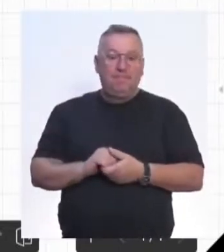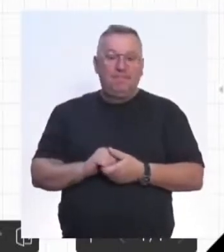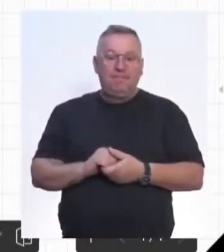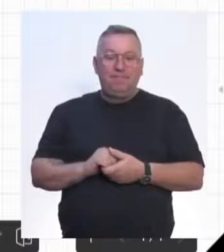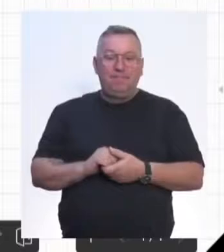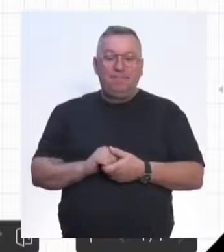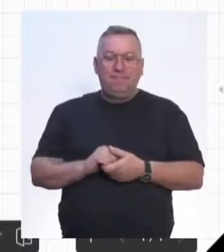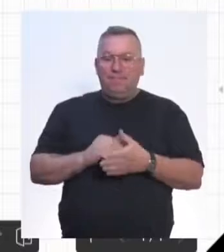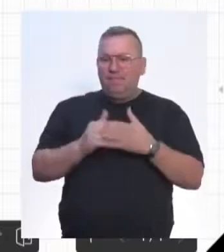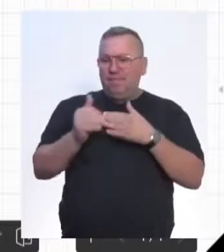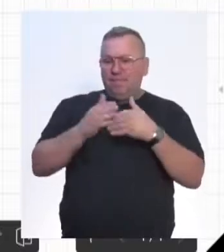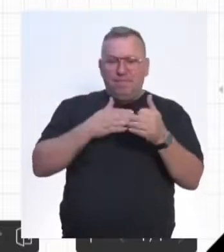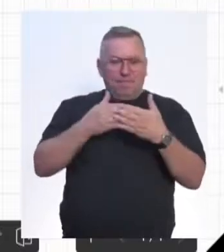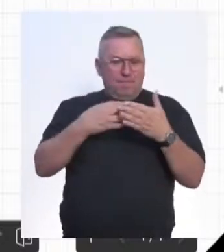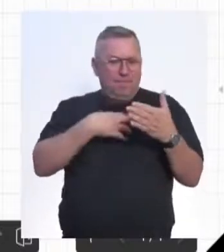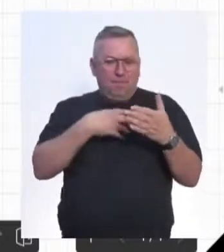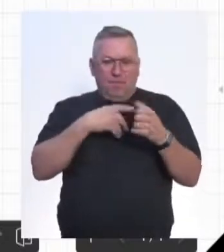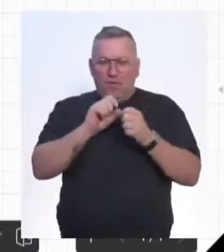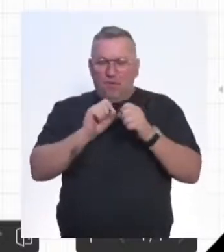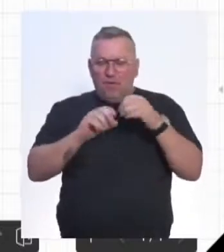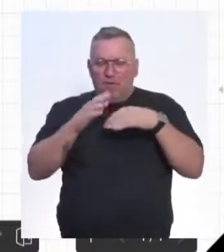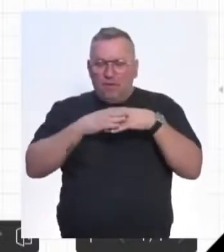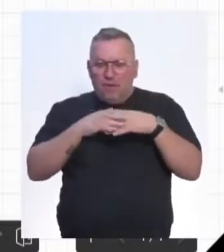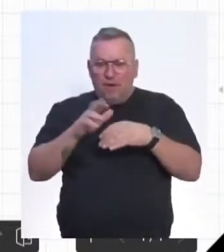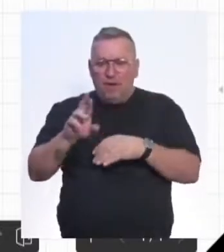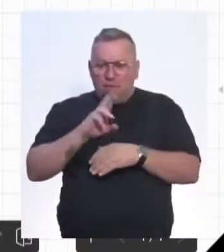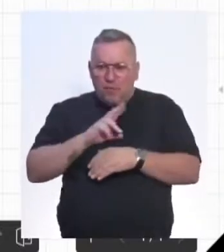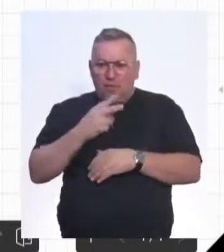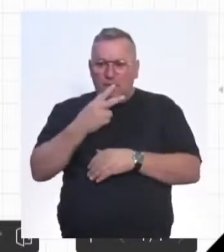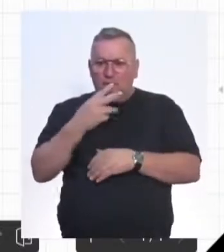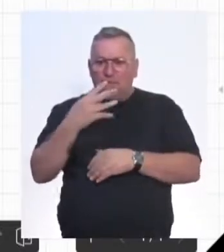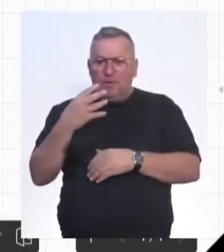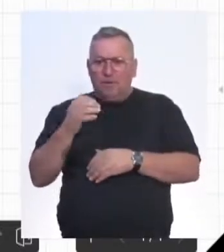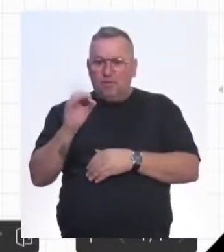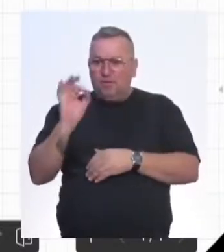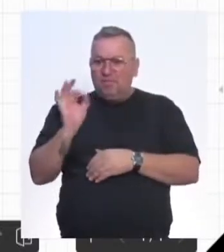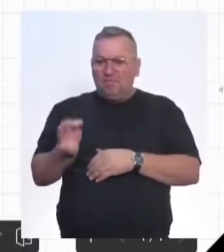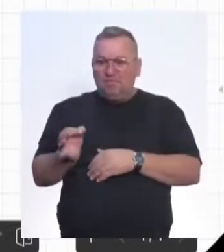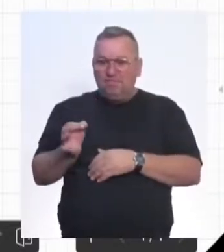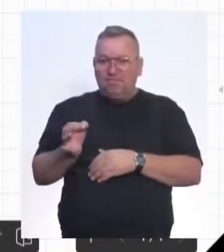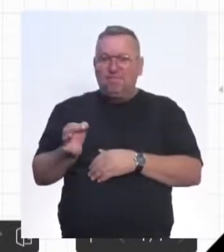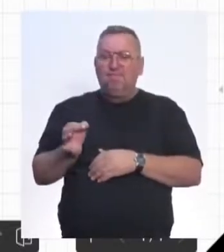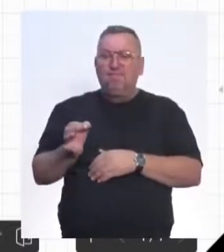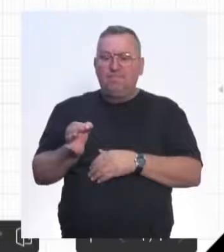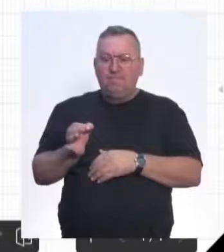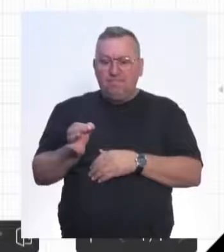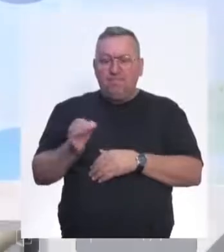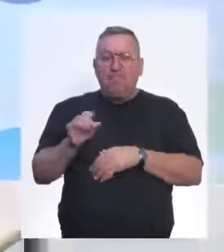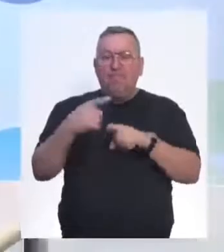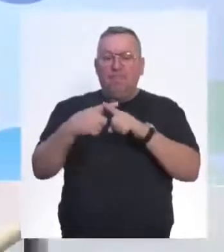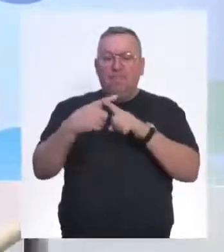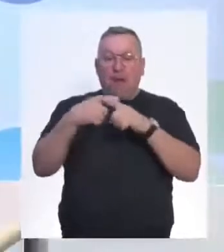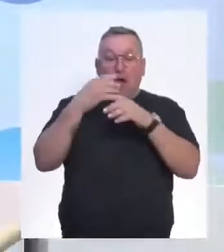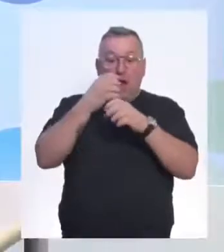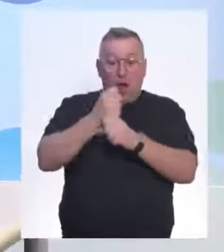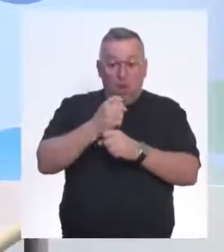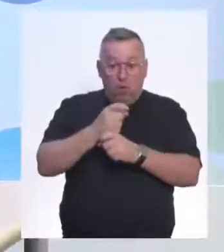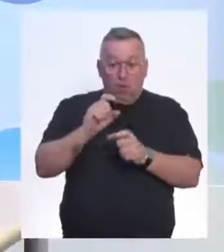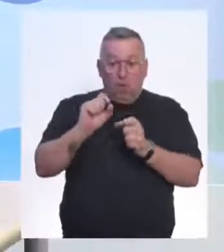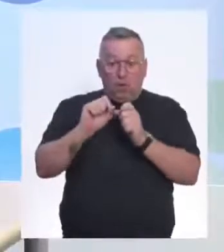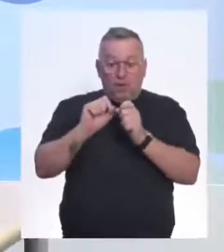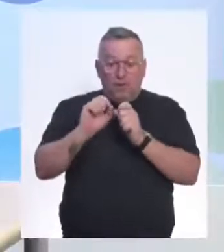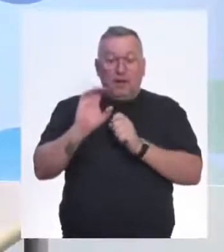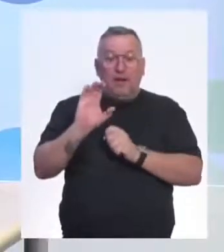resposta. Tanto faz o modelo que eles quiserem utilizar, né? Sim, desde que a conta seja realizada da